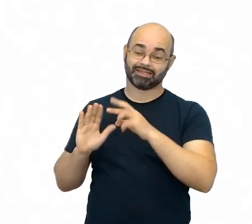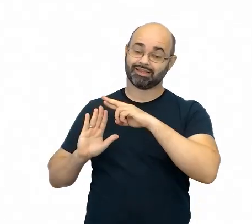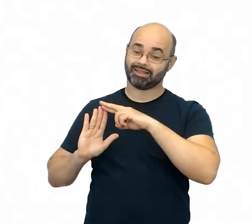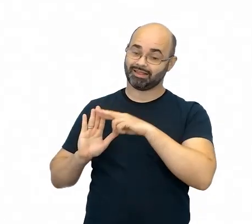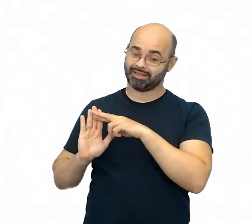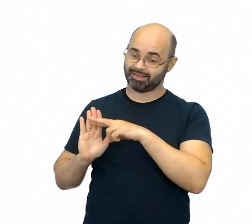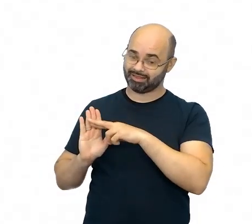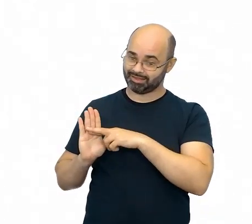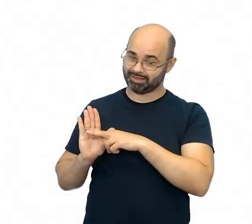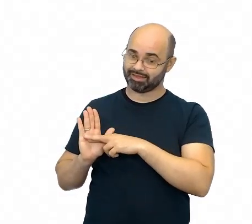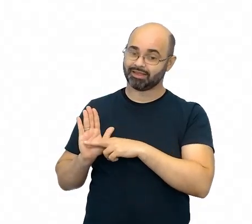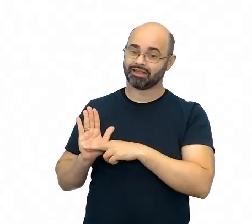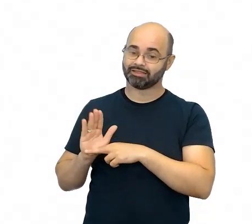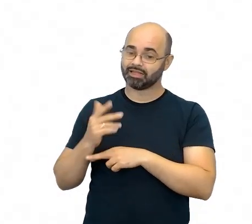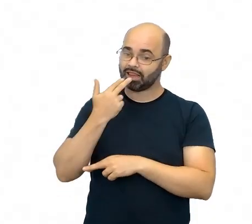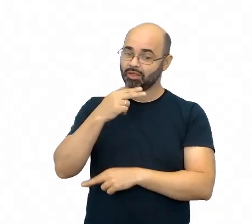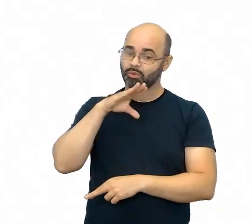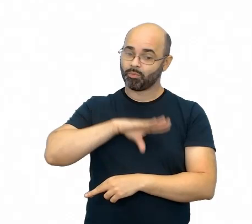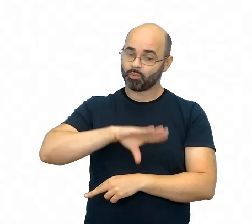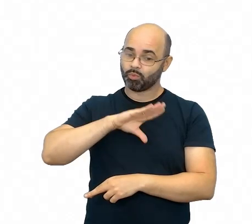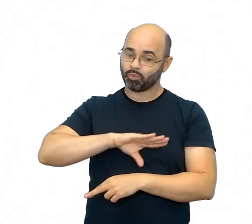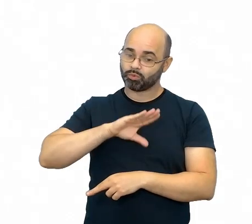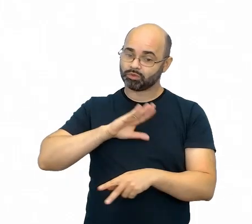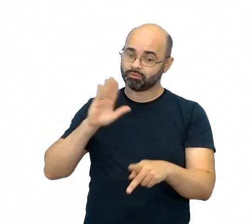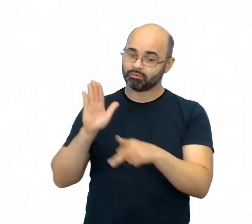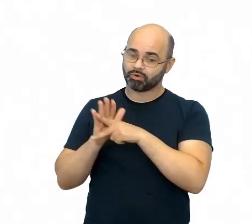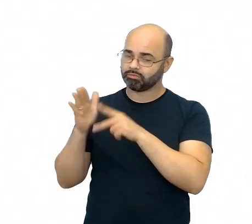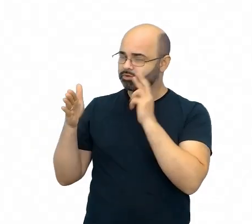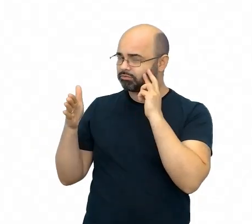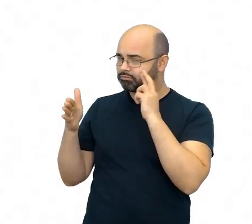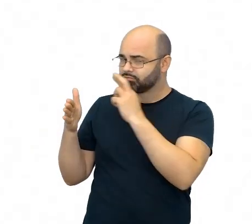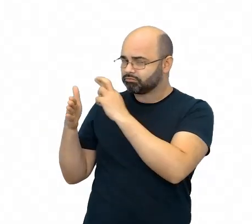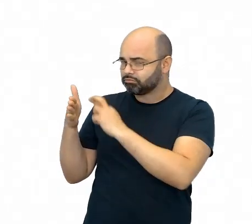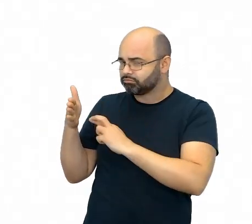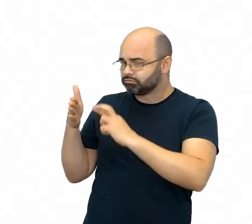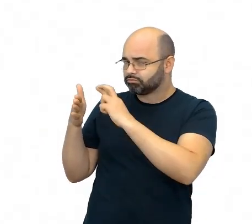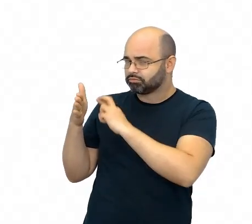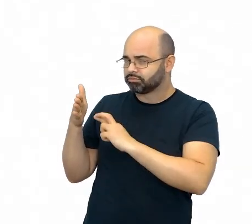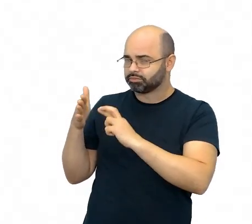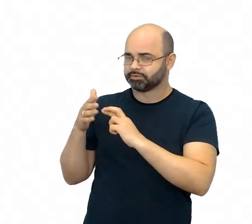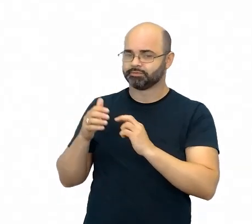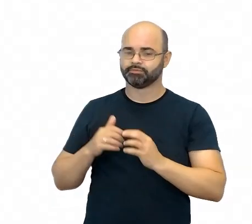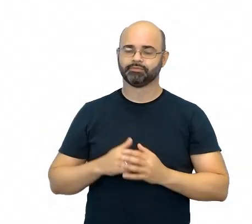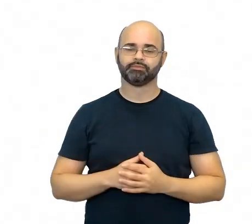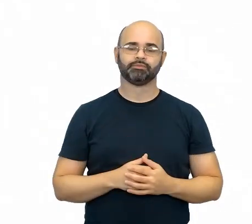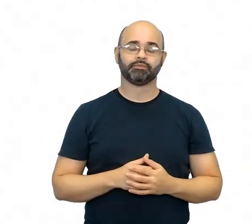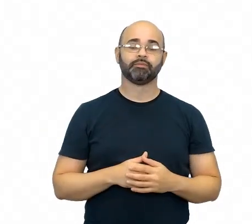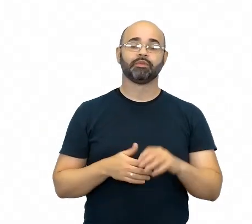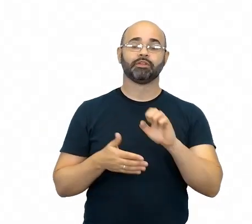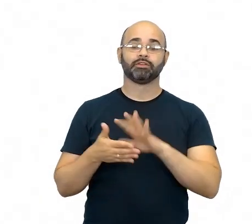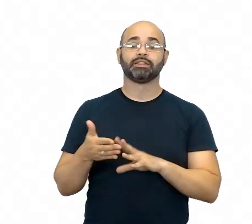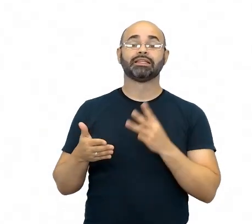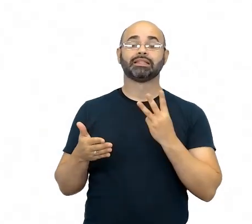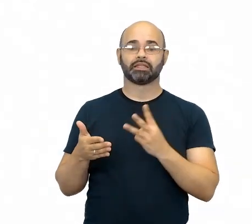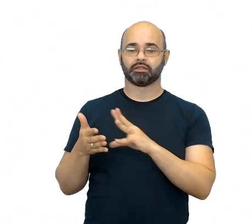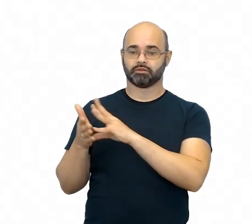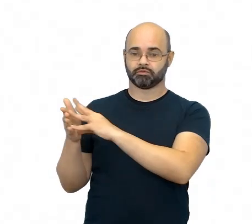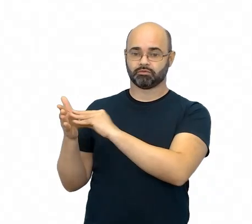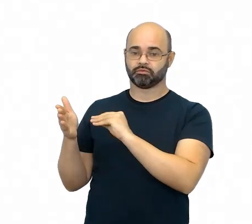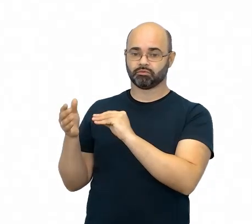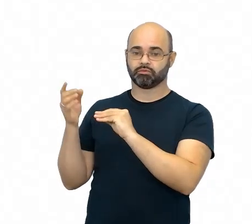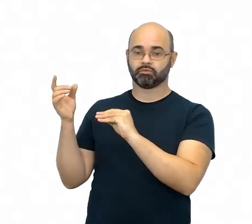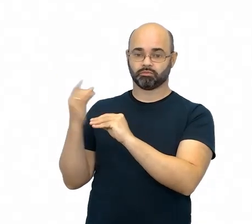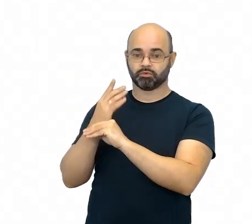emprego da língua, não é? Na atividade 3, postar o comentário na página onde